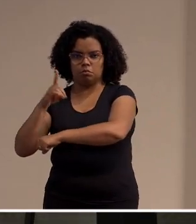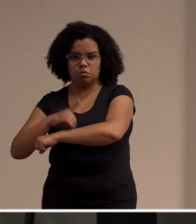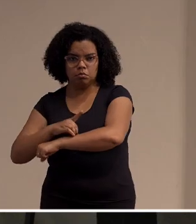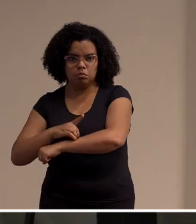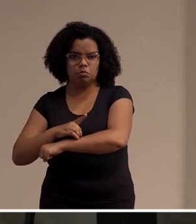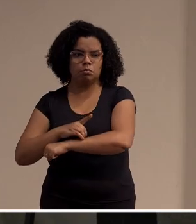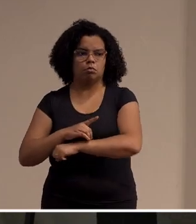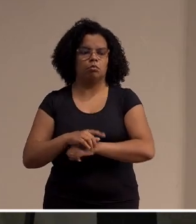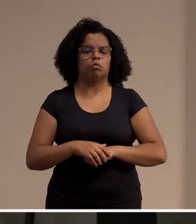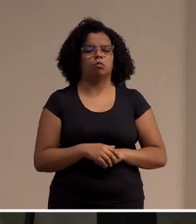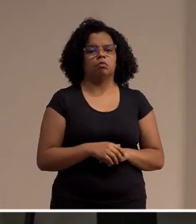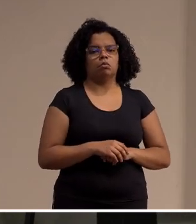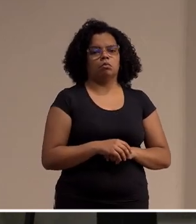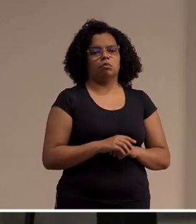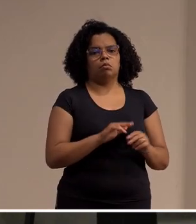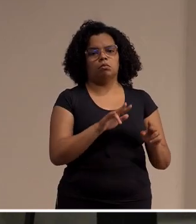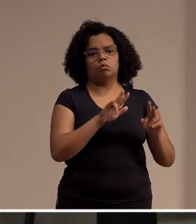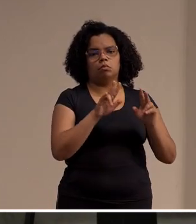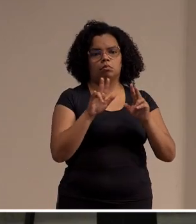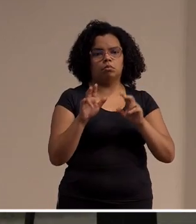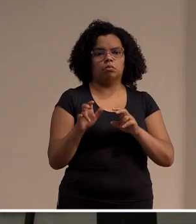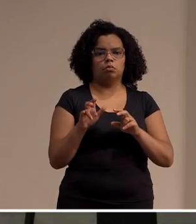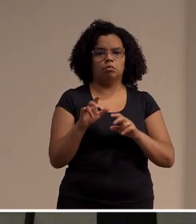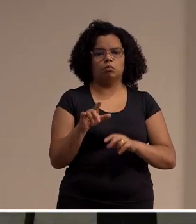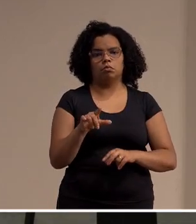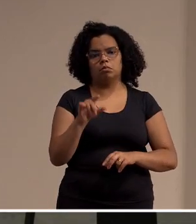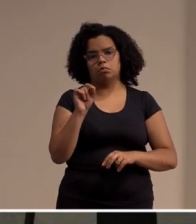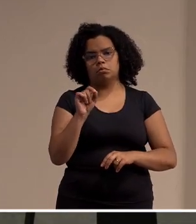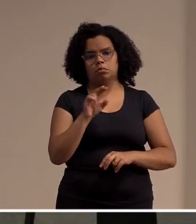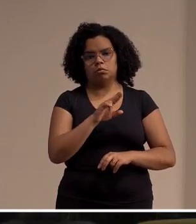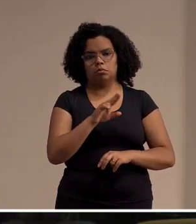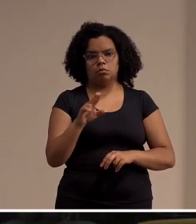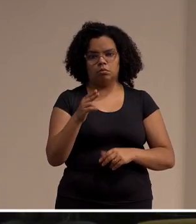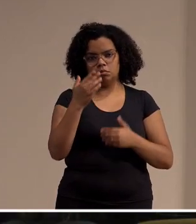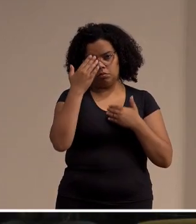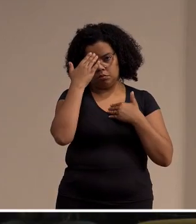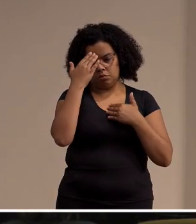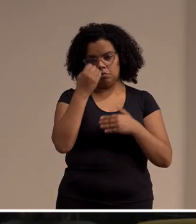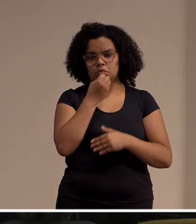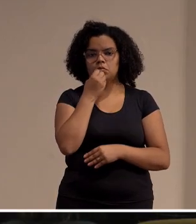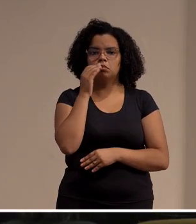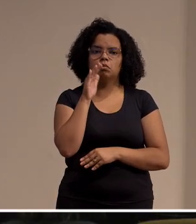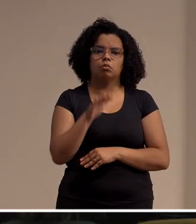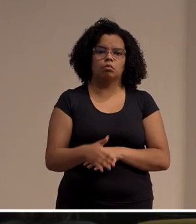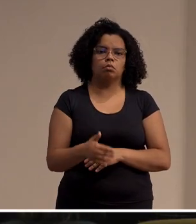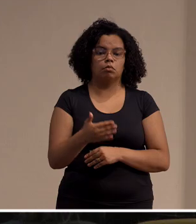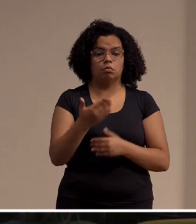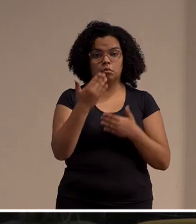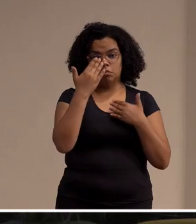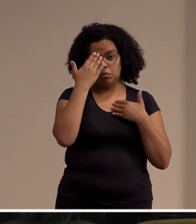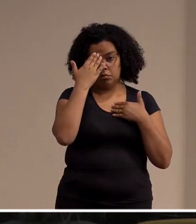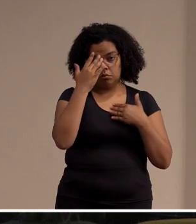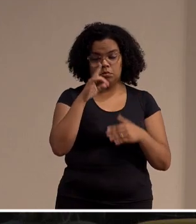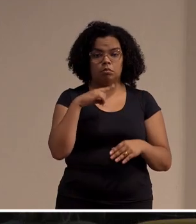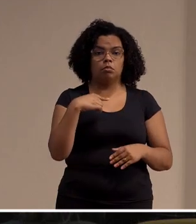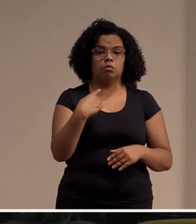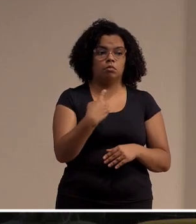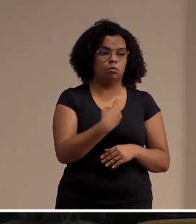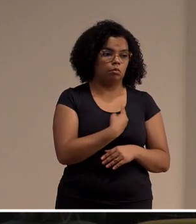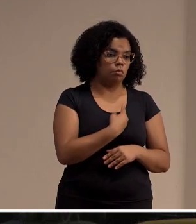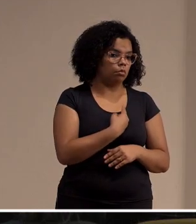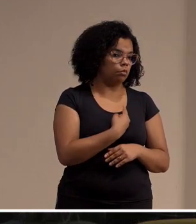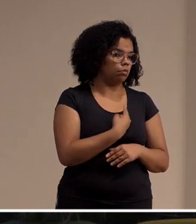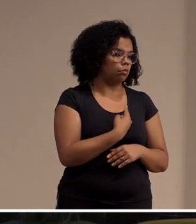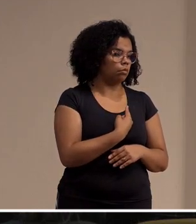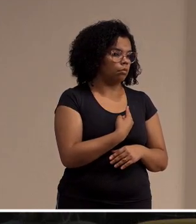dengue que você escolheu para nomear o livro. Sim, obrigado e boa tarde. Muito obrigado a gente por venir e a Feria